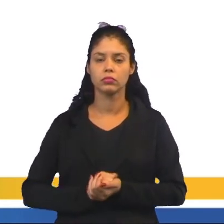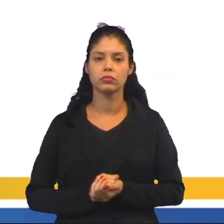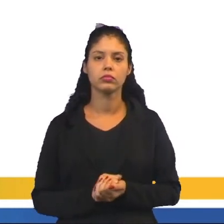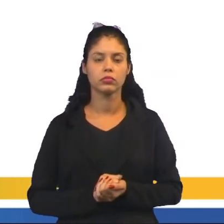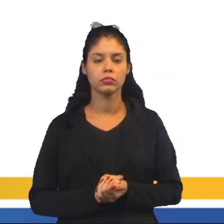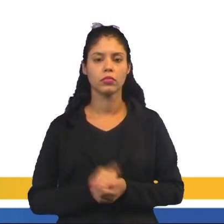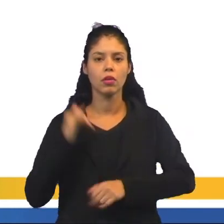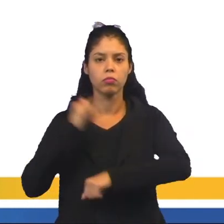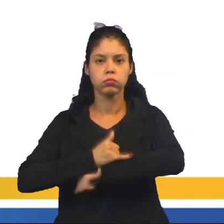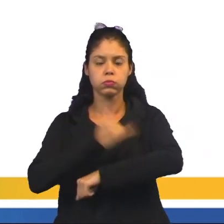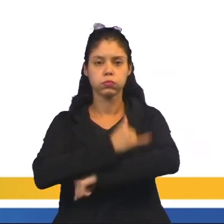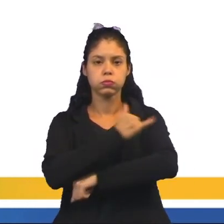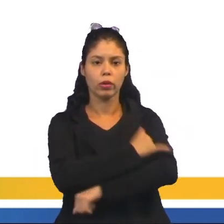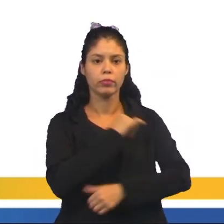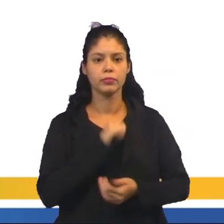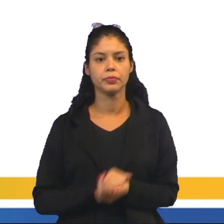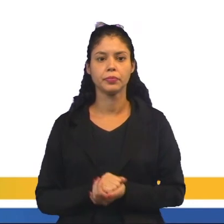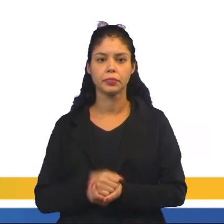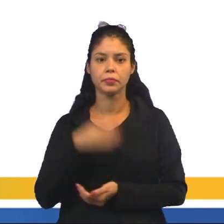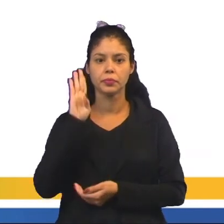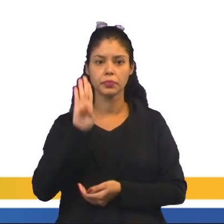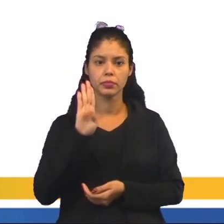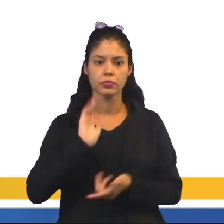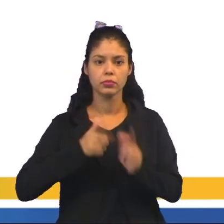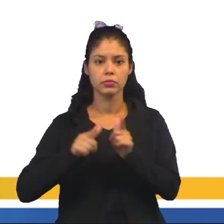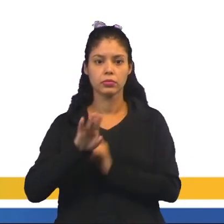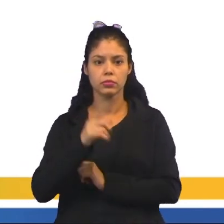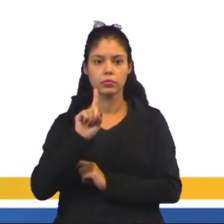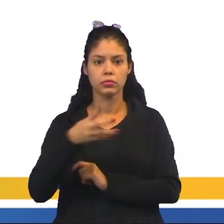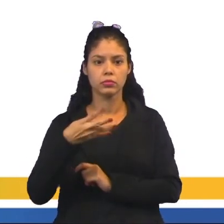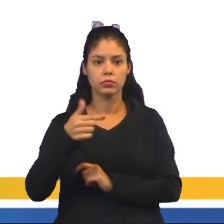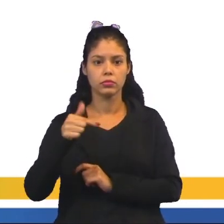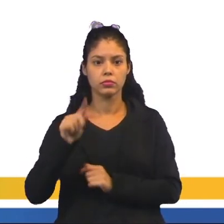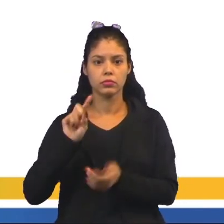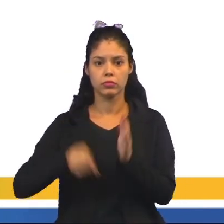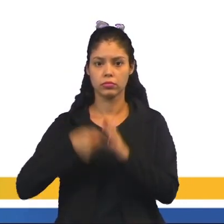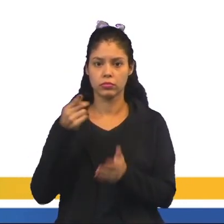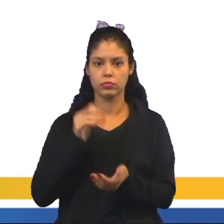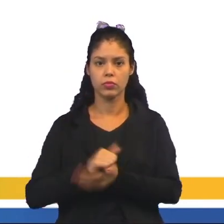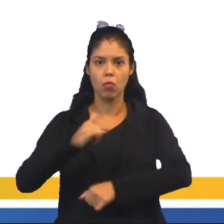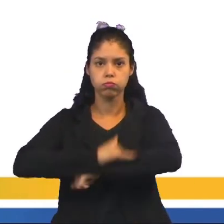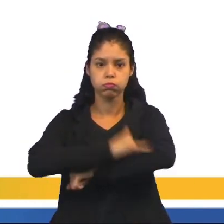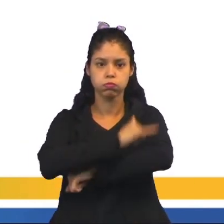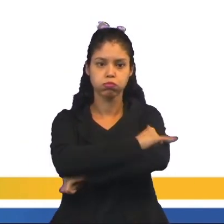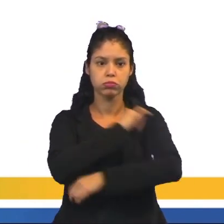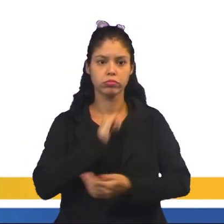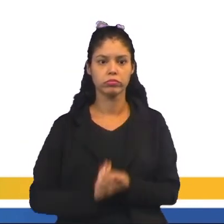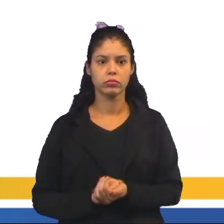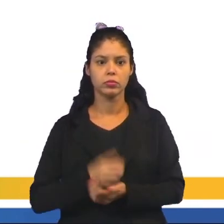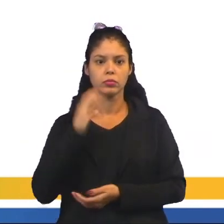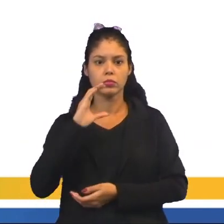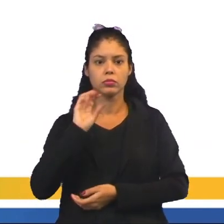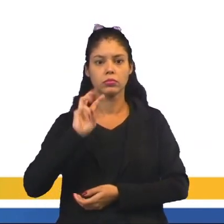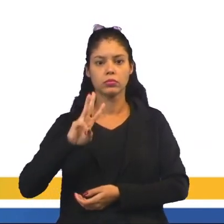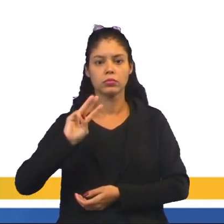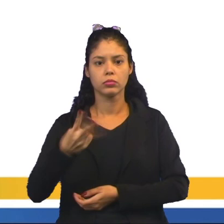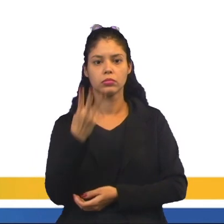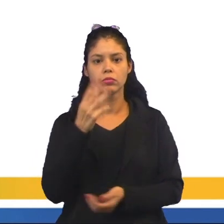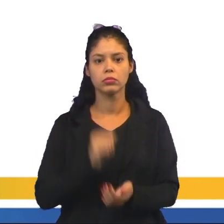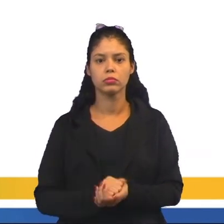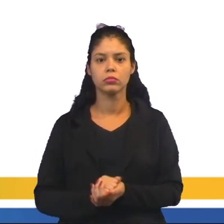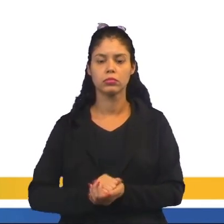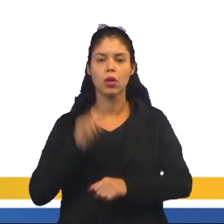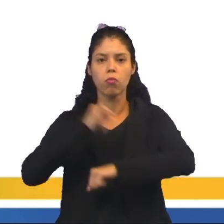uma vez a chance de obesidade, letra B, 1,47 vezes chance de obesidade, letra C, 3 vezes